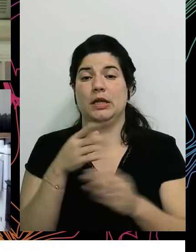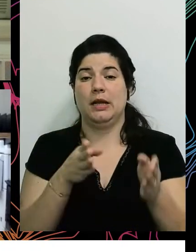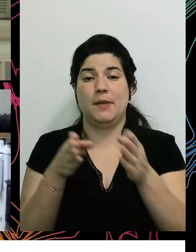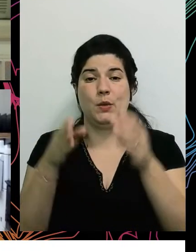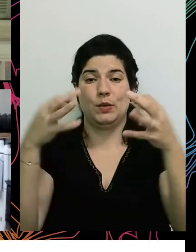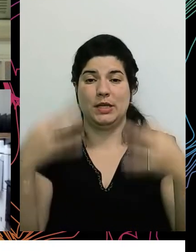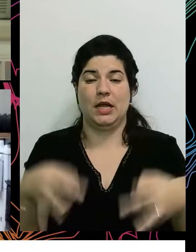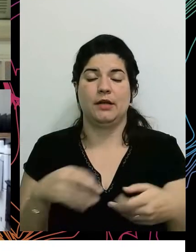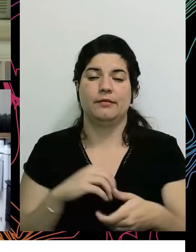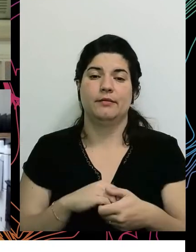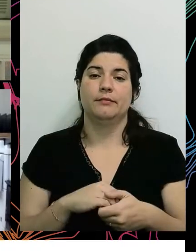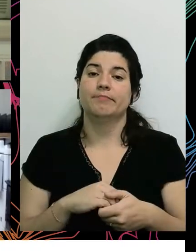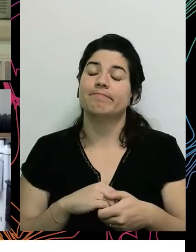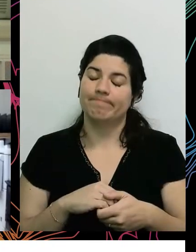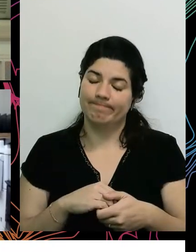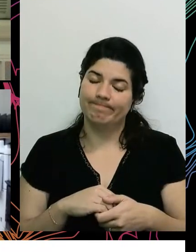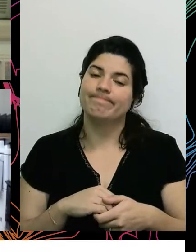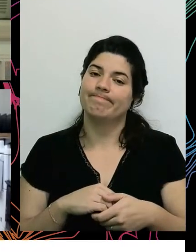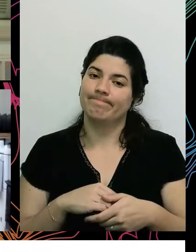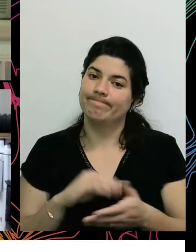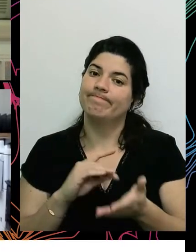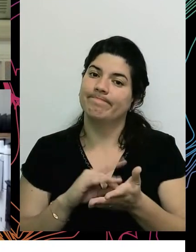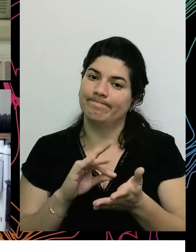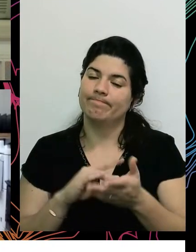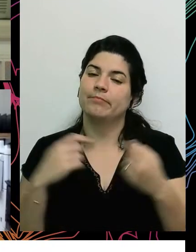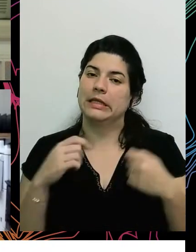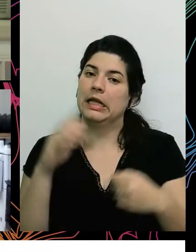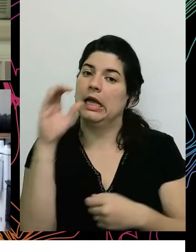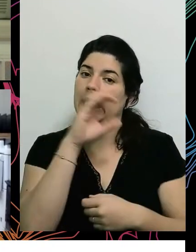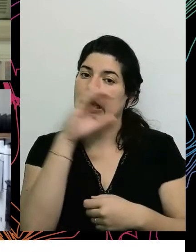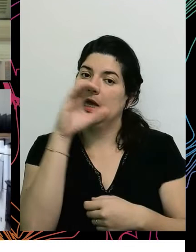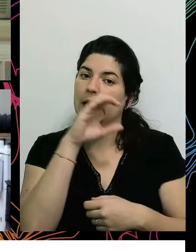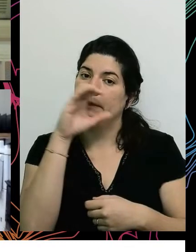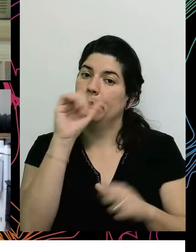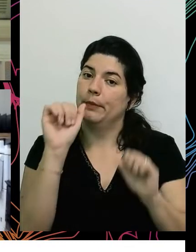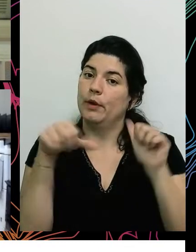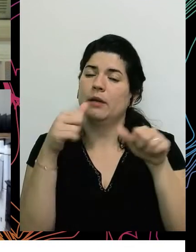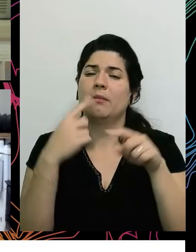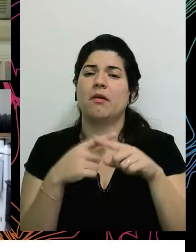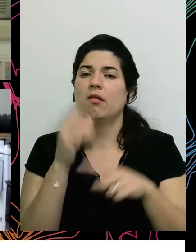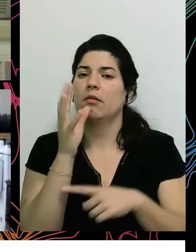embora precisemos acelerar, senão é muito lenta